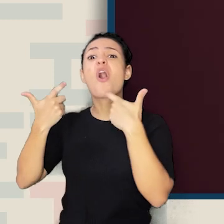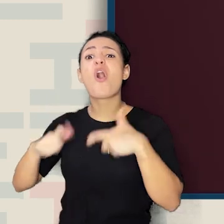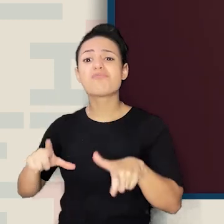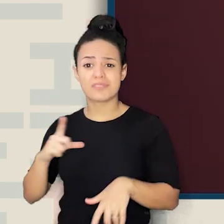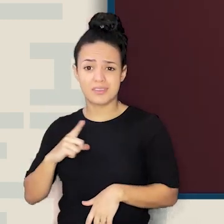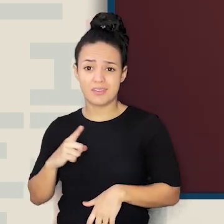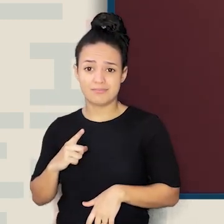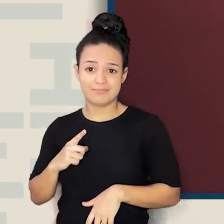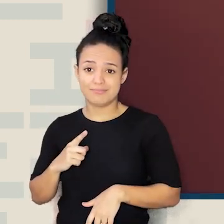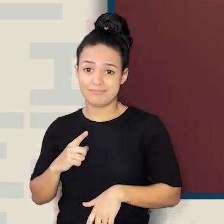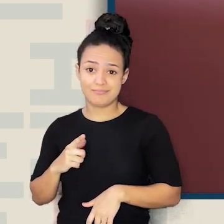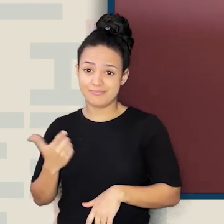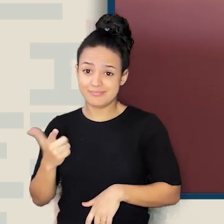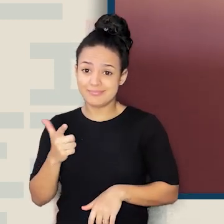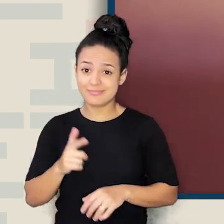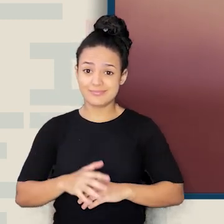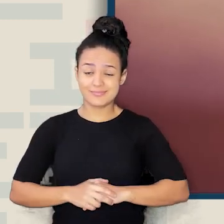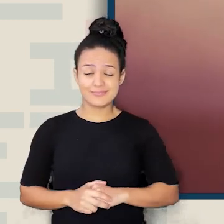livro?